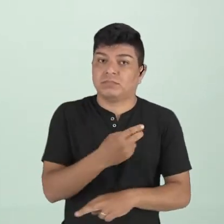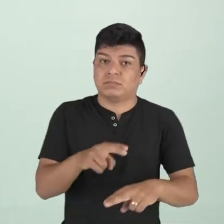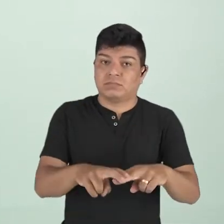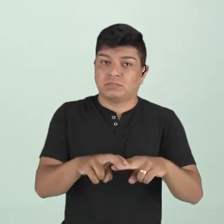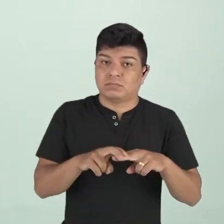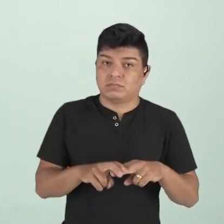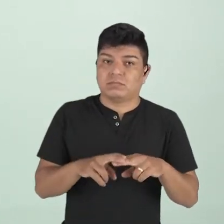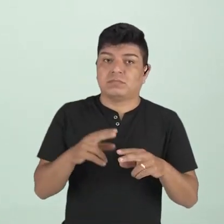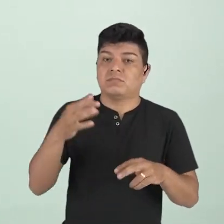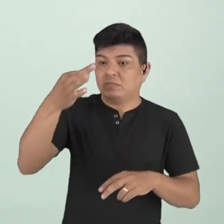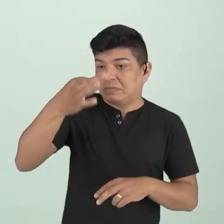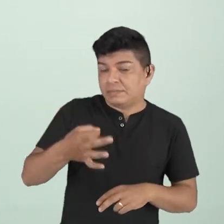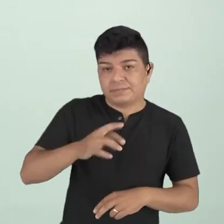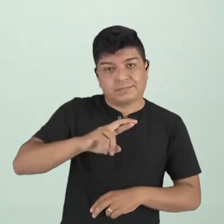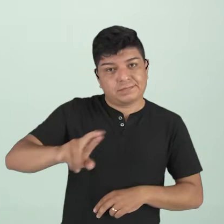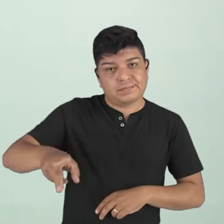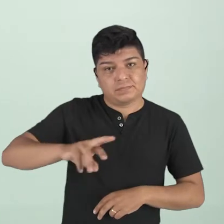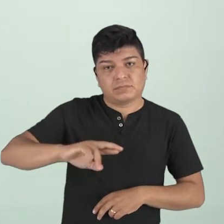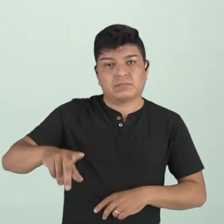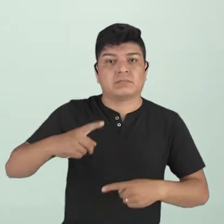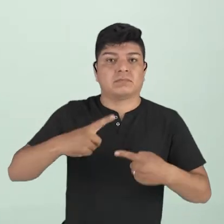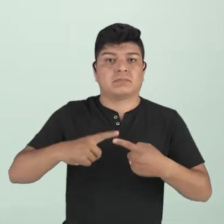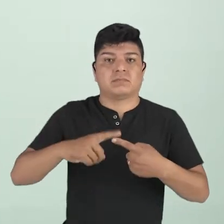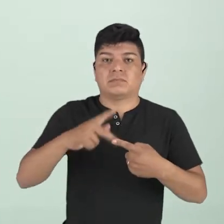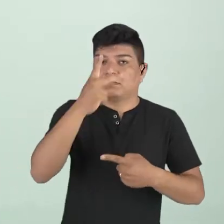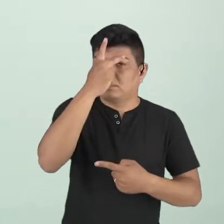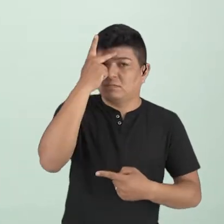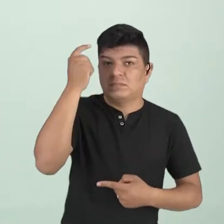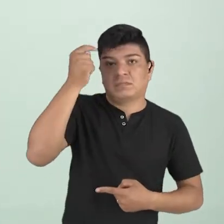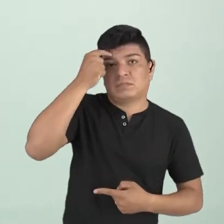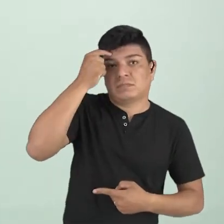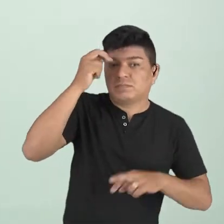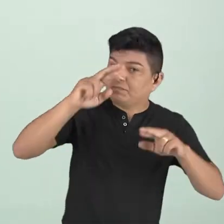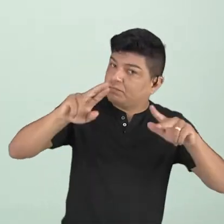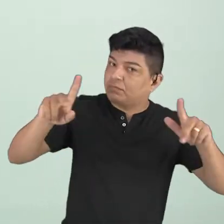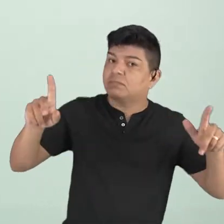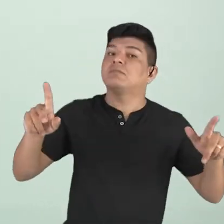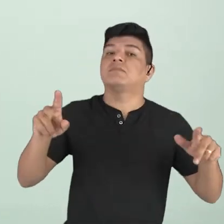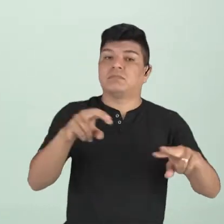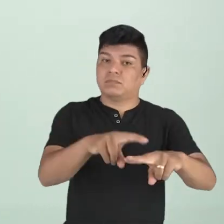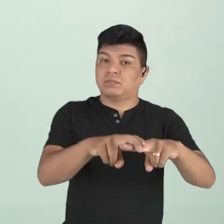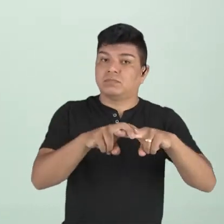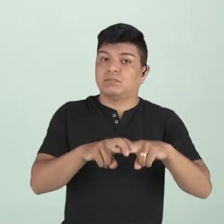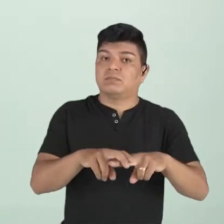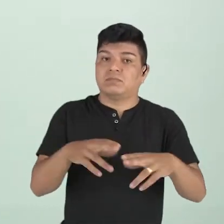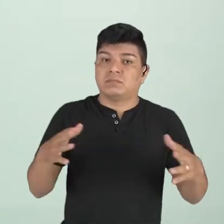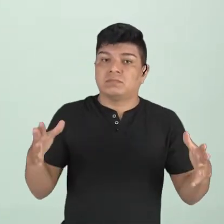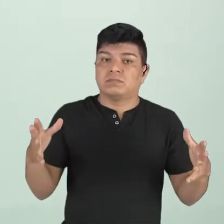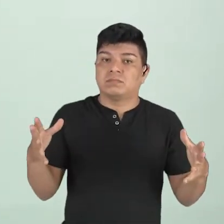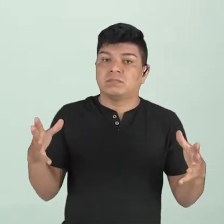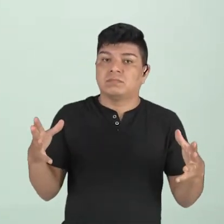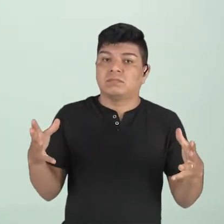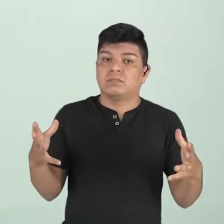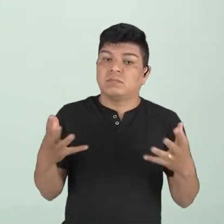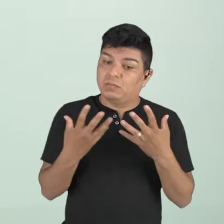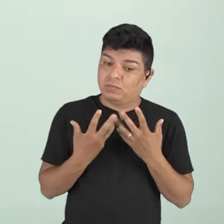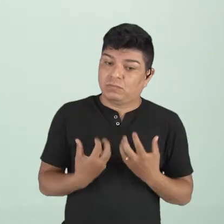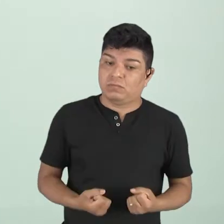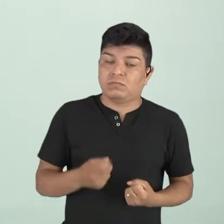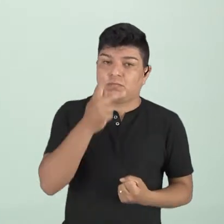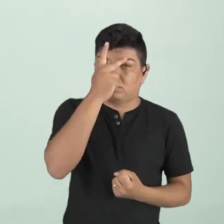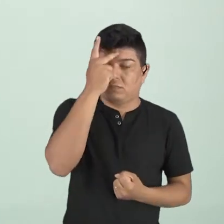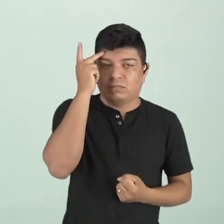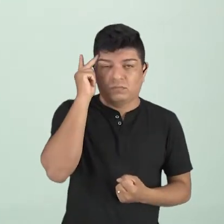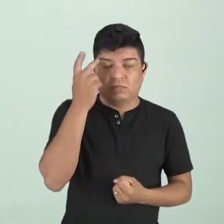não é um procedimento correto, porque aquelas pessoas pensam de maneira diferente. Então, vamos acolher a pessoa